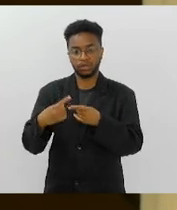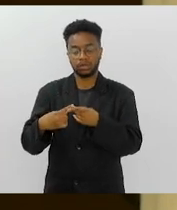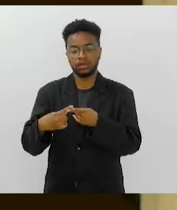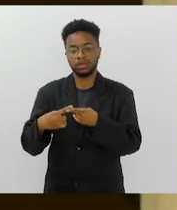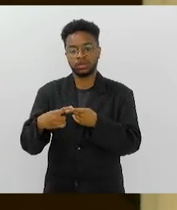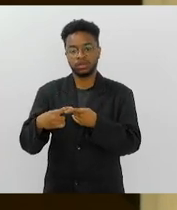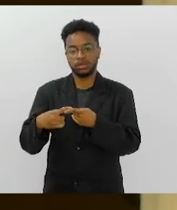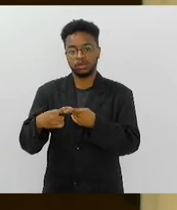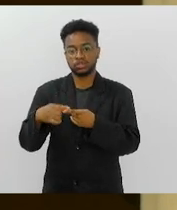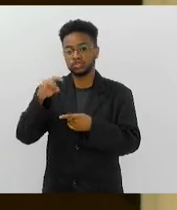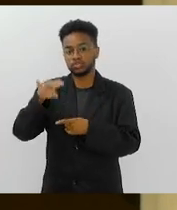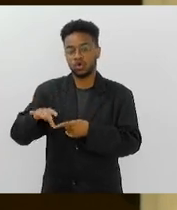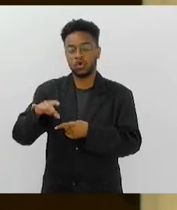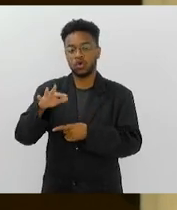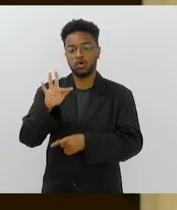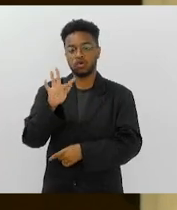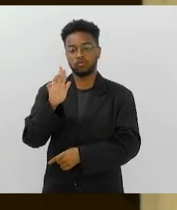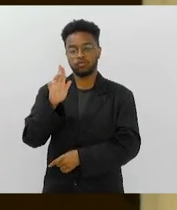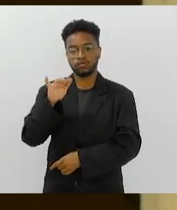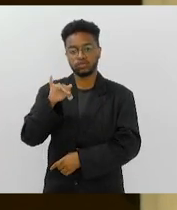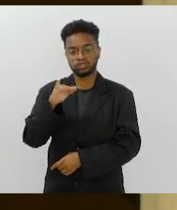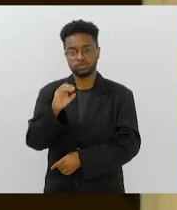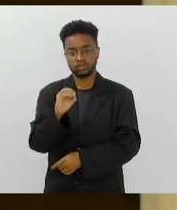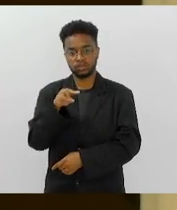o funcional com a PEMAC,